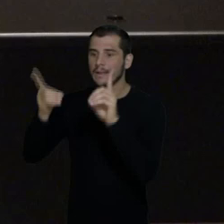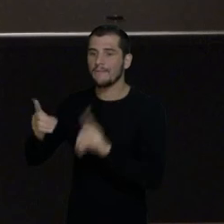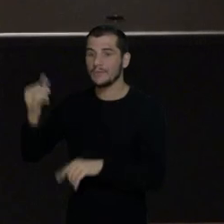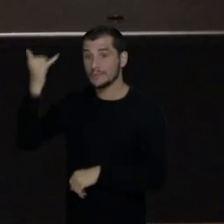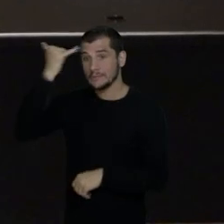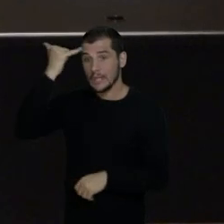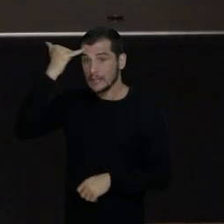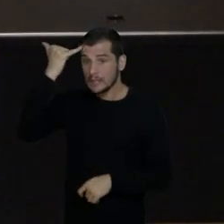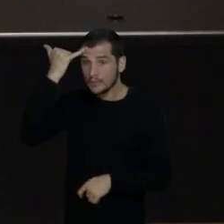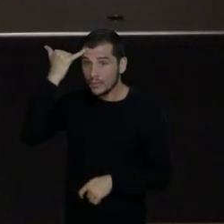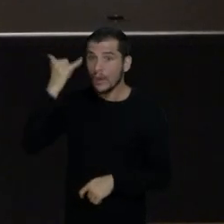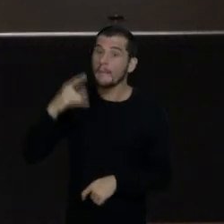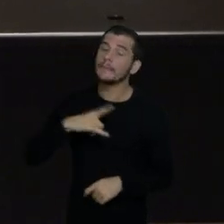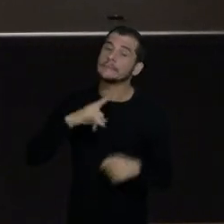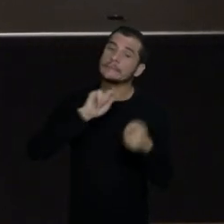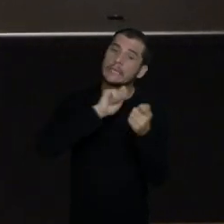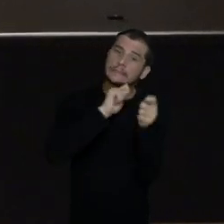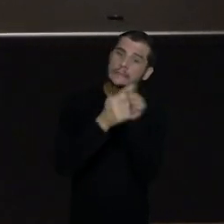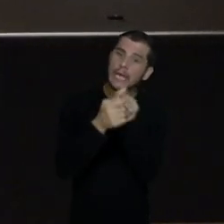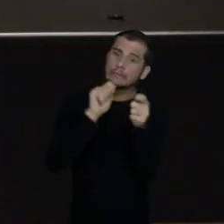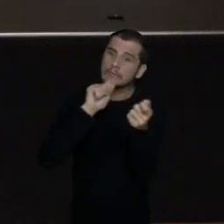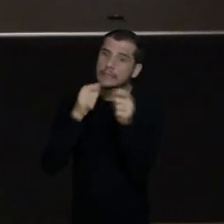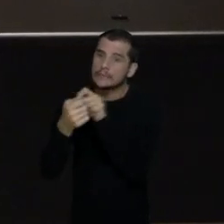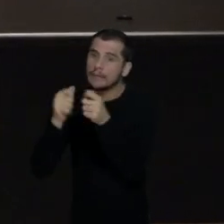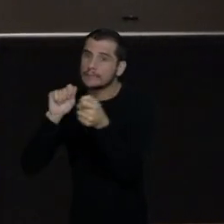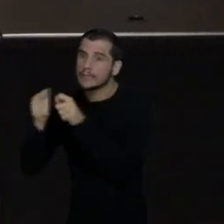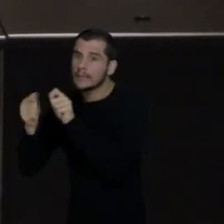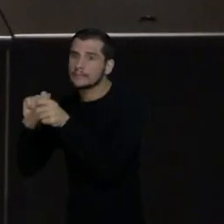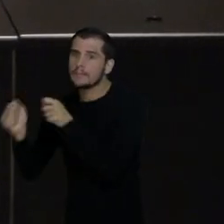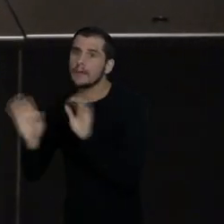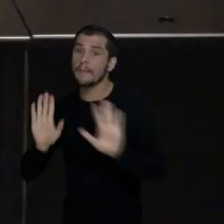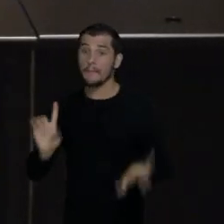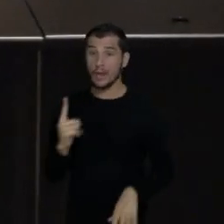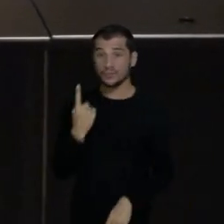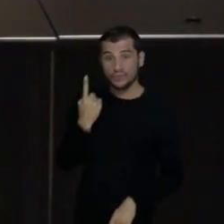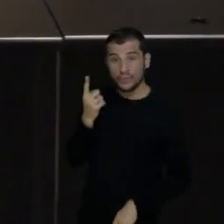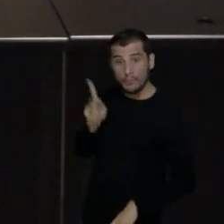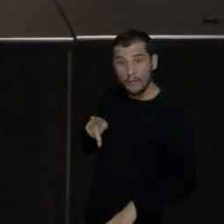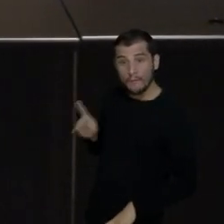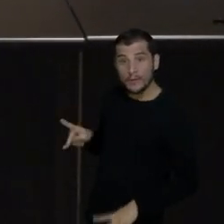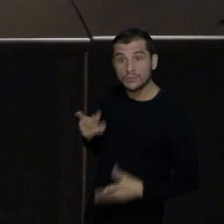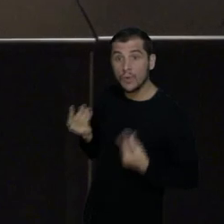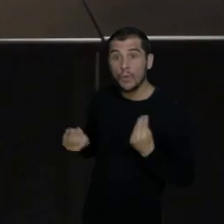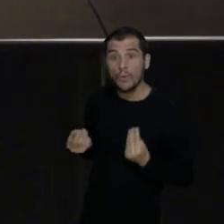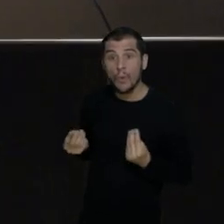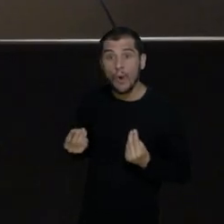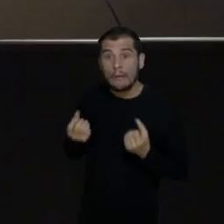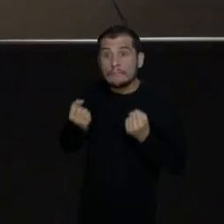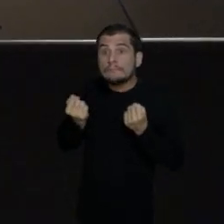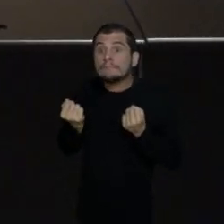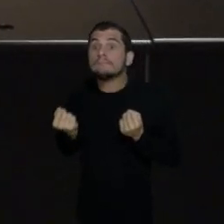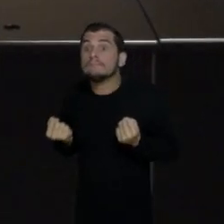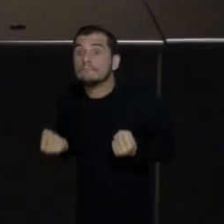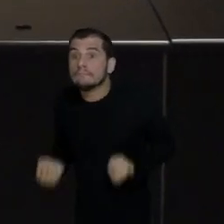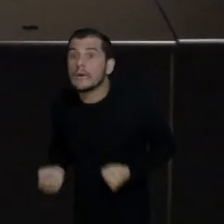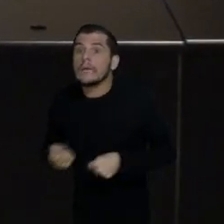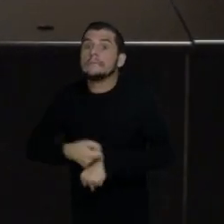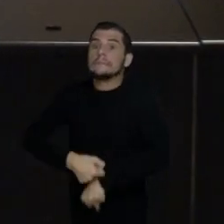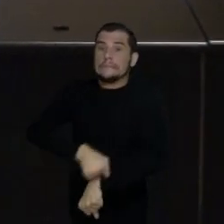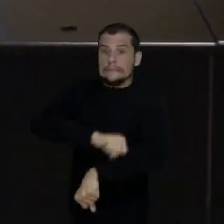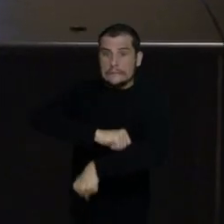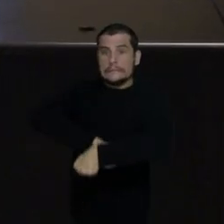negócio para esse um negócio para esse um negócio para esse eu sou um professor só ou o tamanho da Carga será que eu vou dar conta